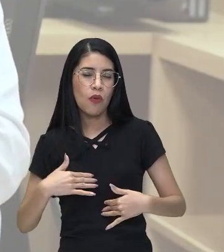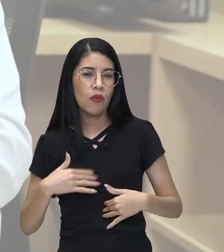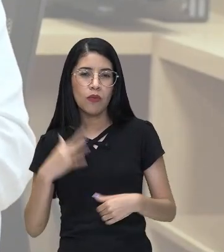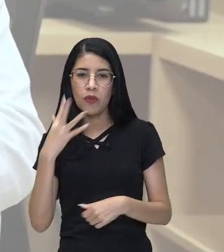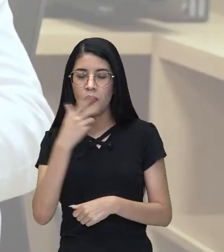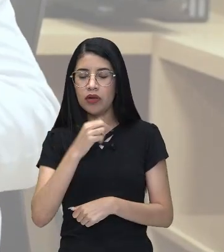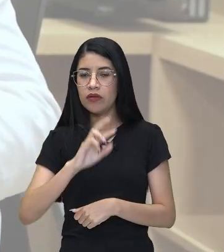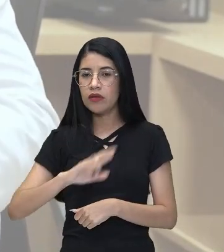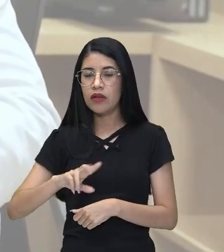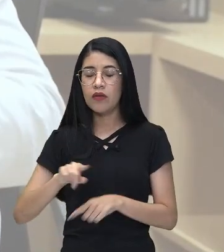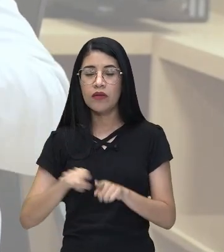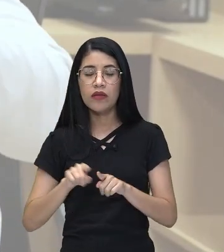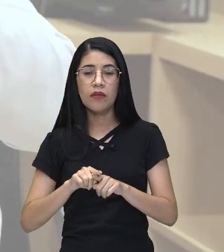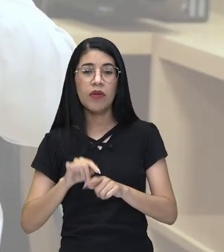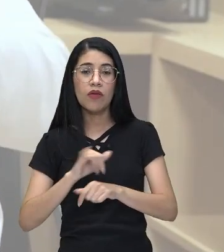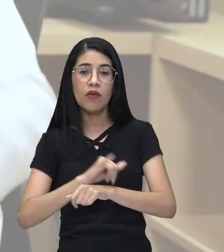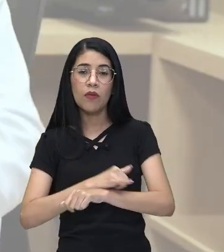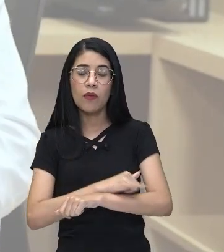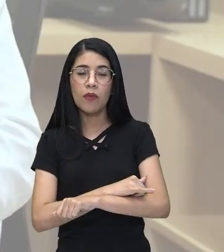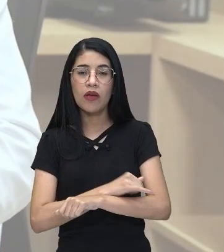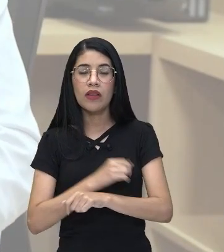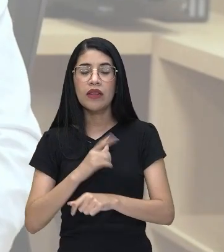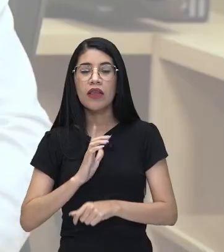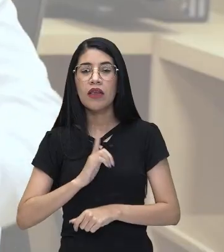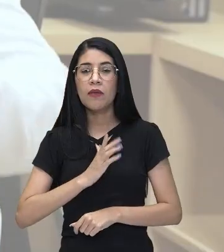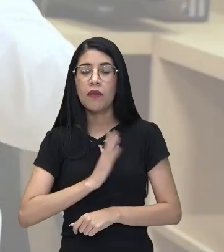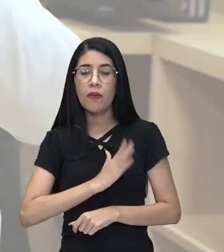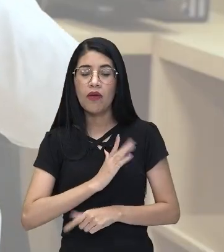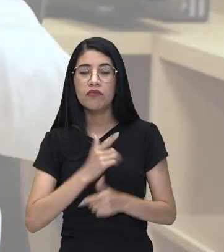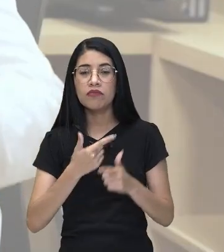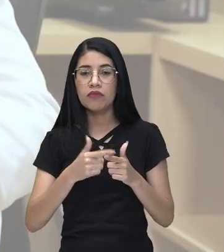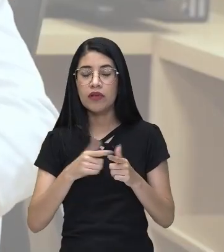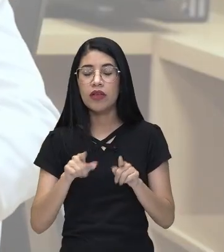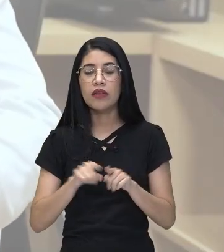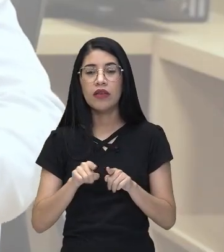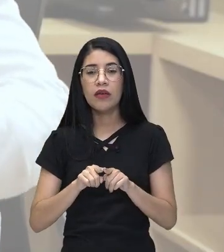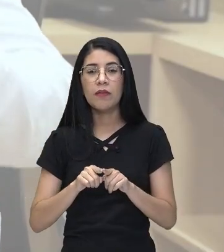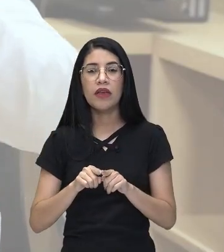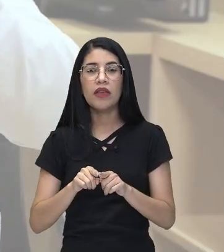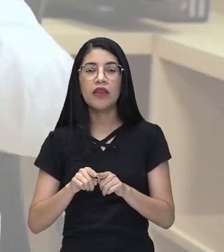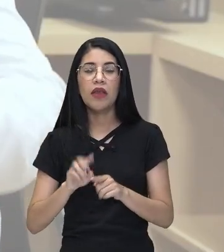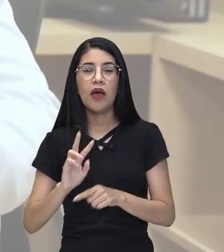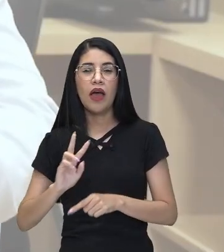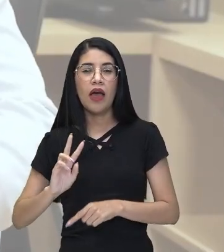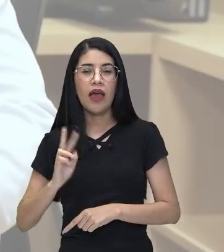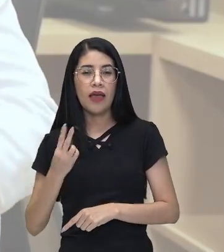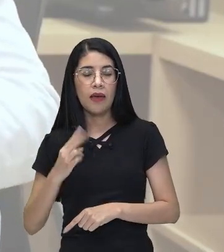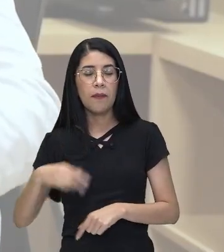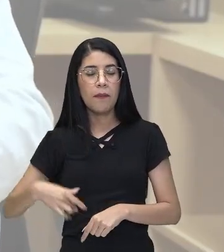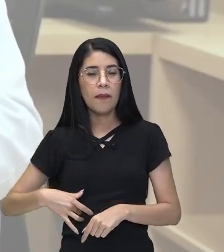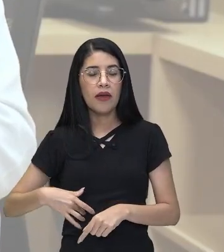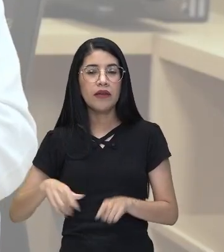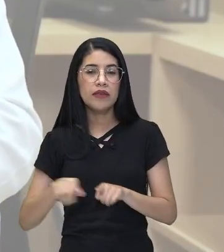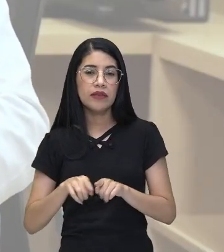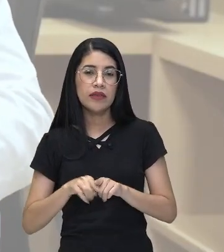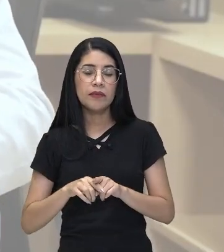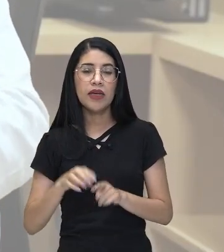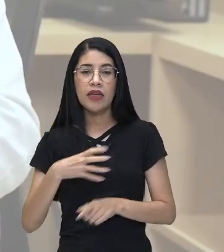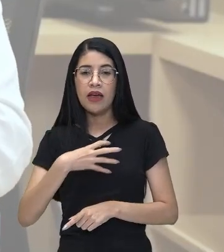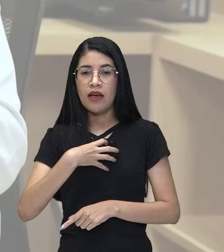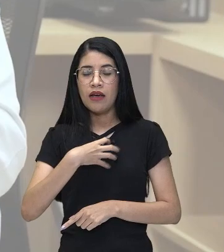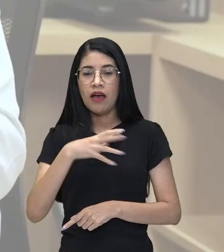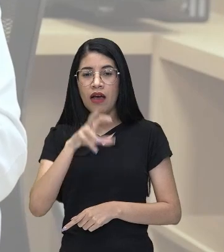obesidade é responsável pela causa de problemas cardiovasculares, problemas hepáticos, asma e também é responsável